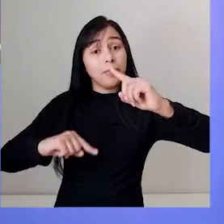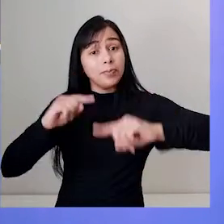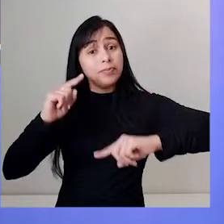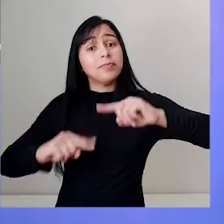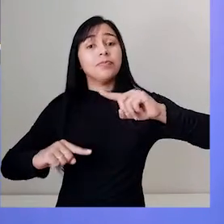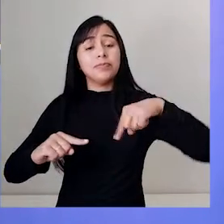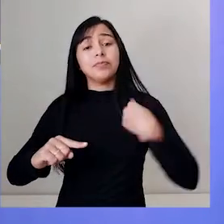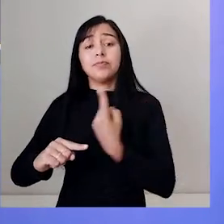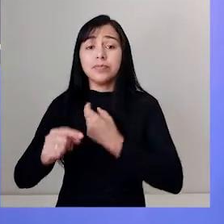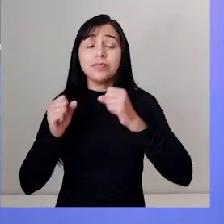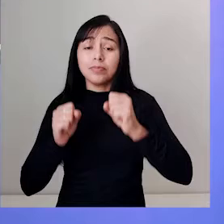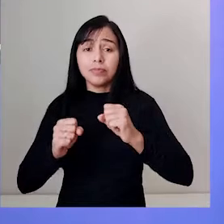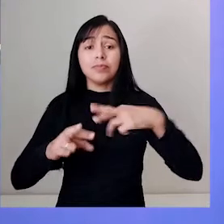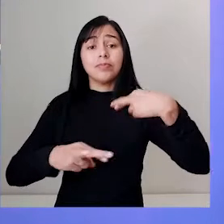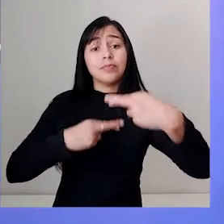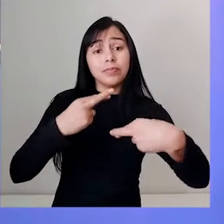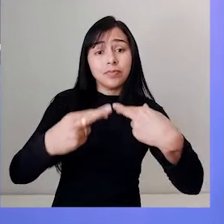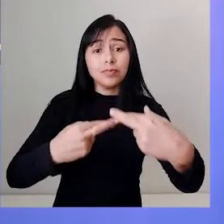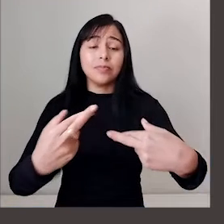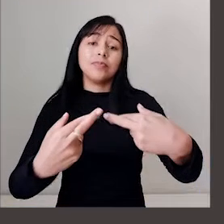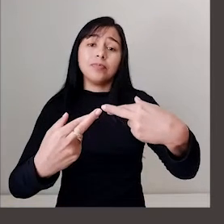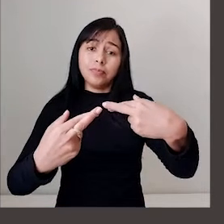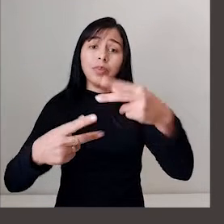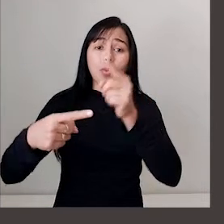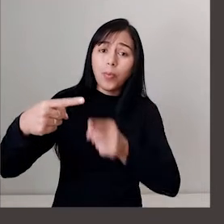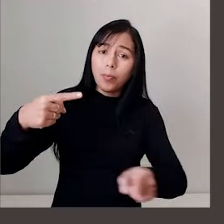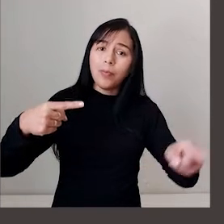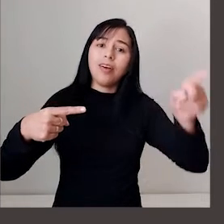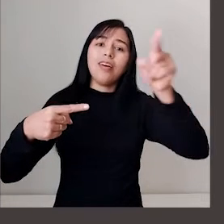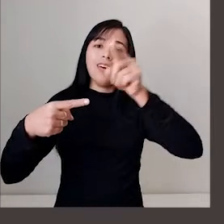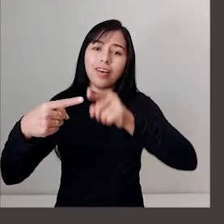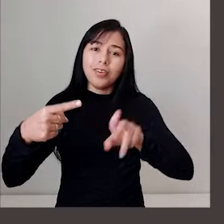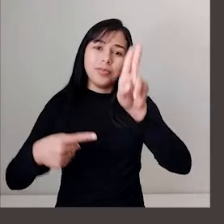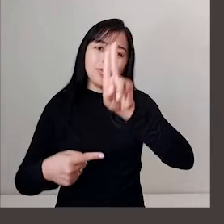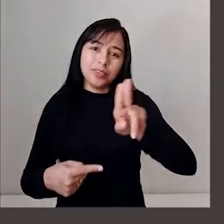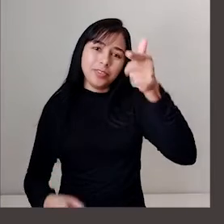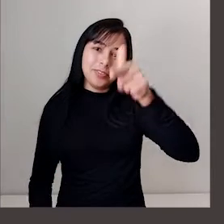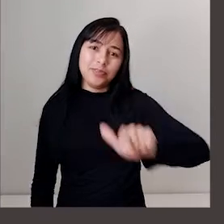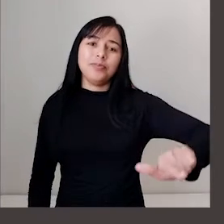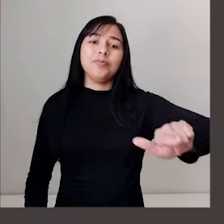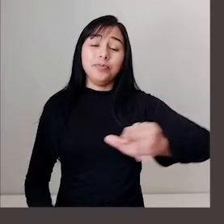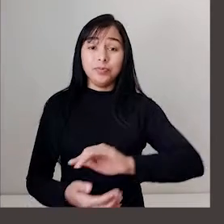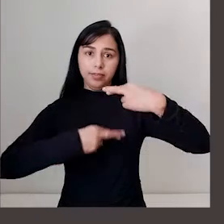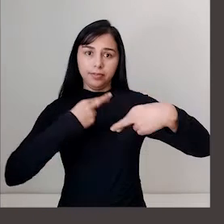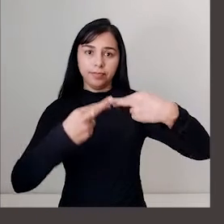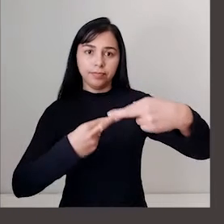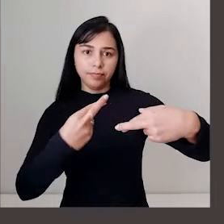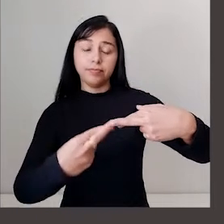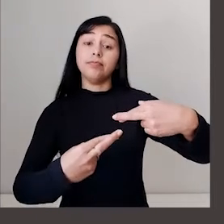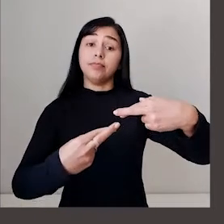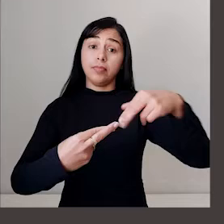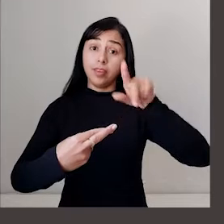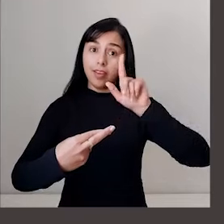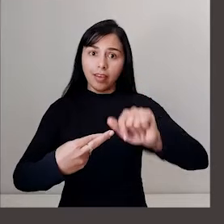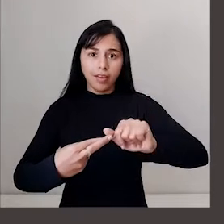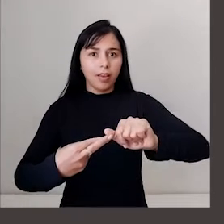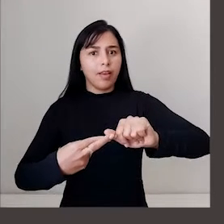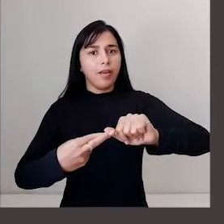nós podemos reciclar ou reutilizar em nossas casas. Reciclar é